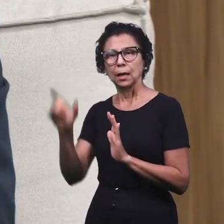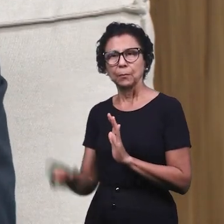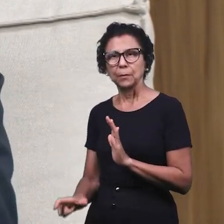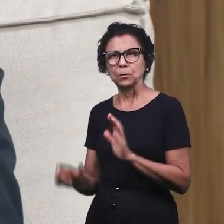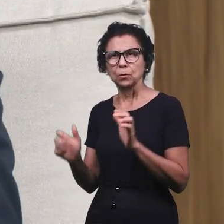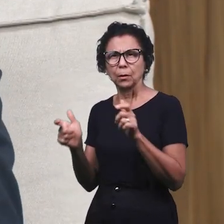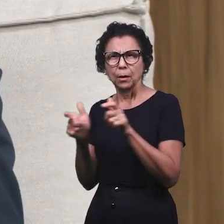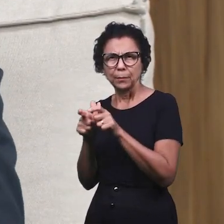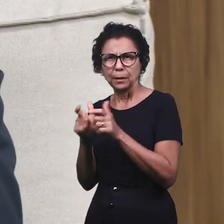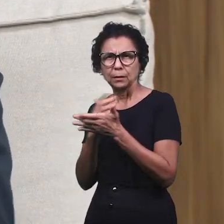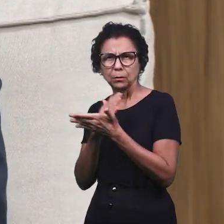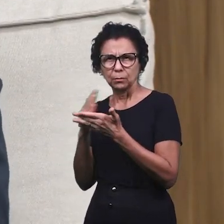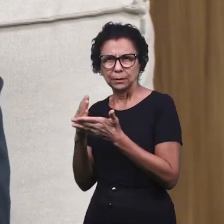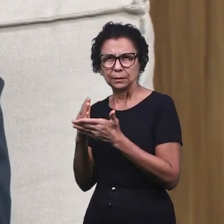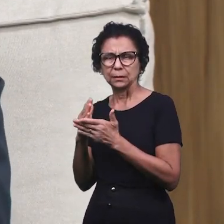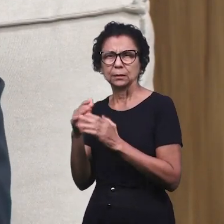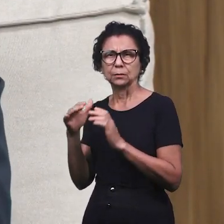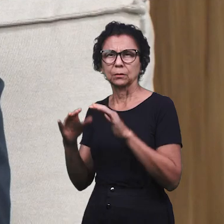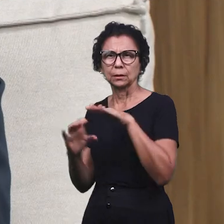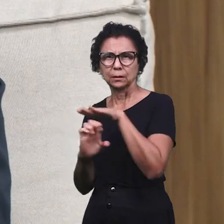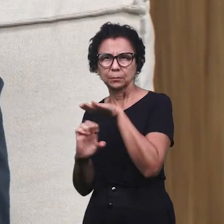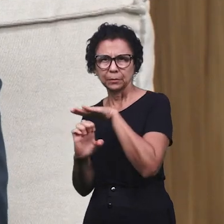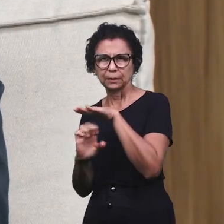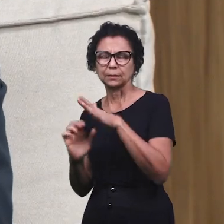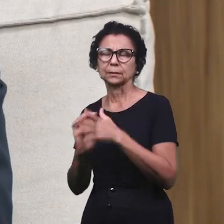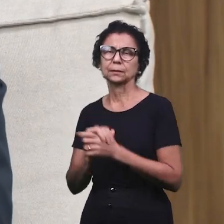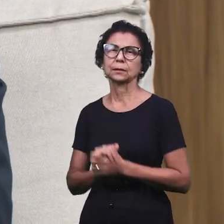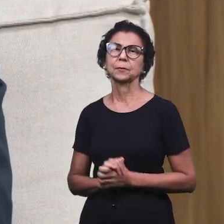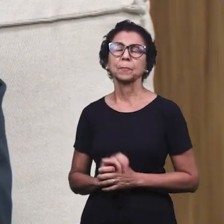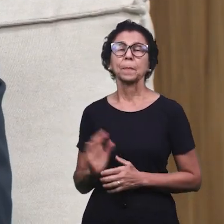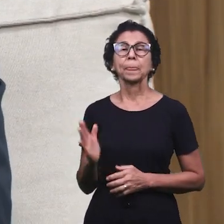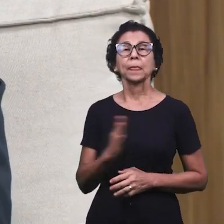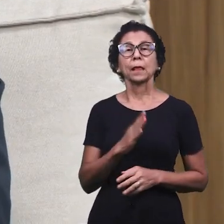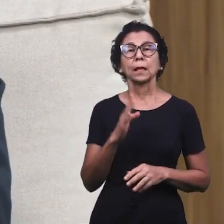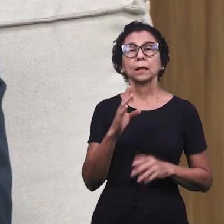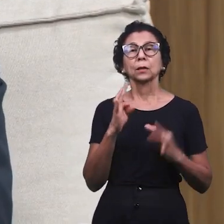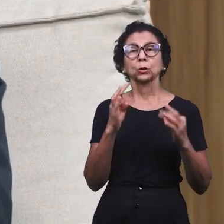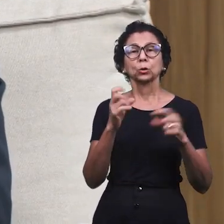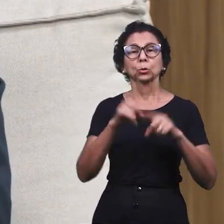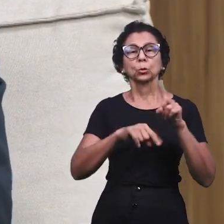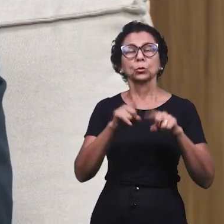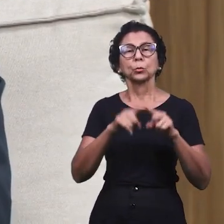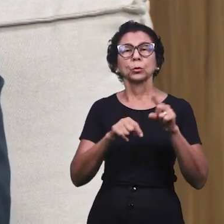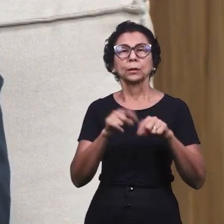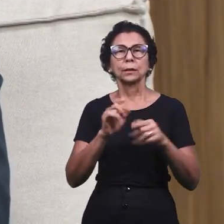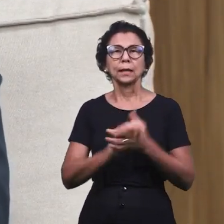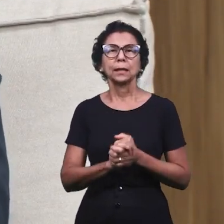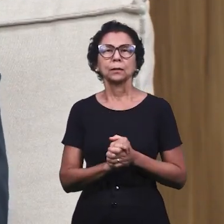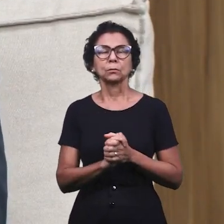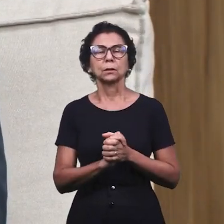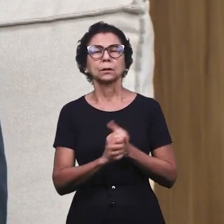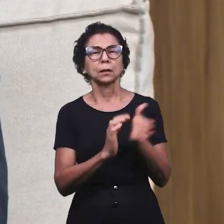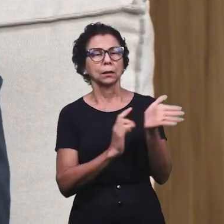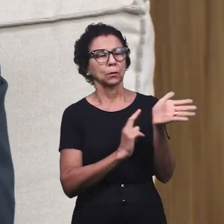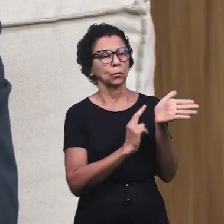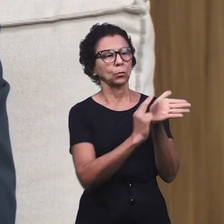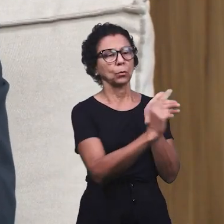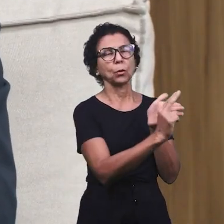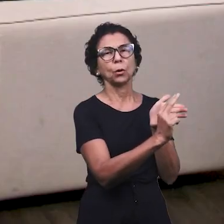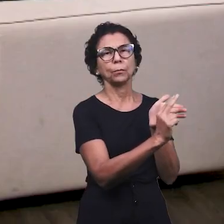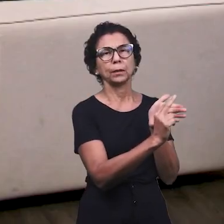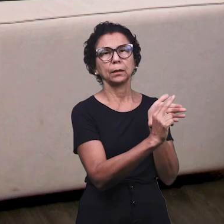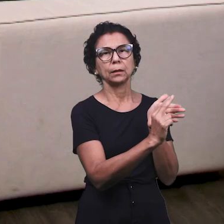tem que ter muito cuidado nesse momento, porque todo produto ele tem um NCM, que é a classificação, a nomenclatura do produto.